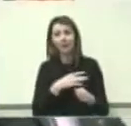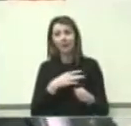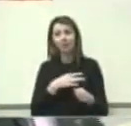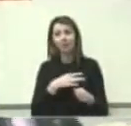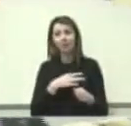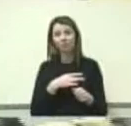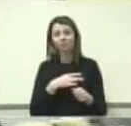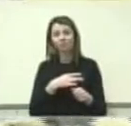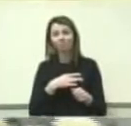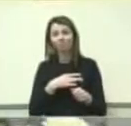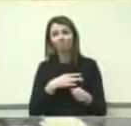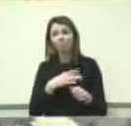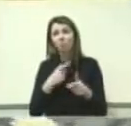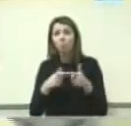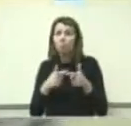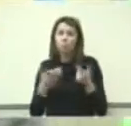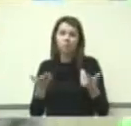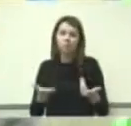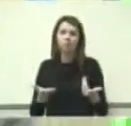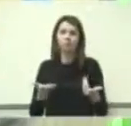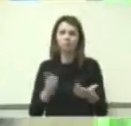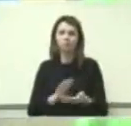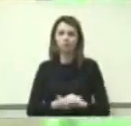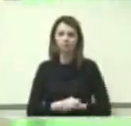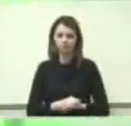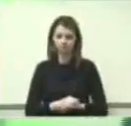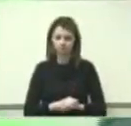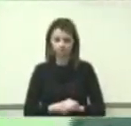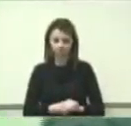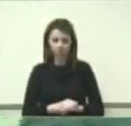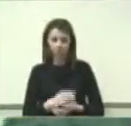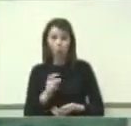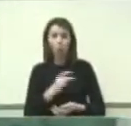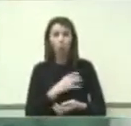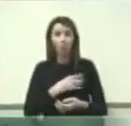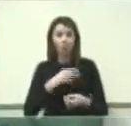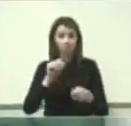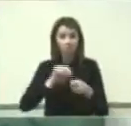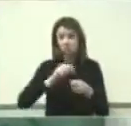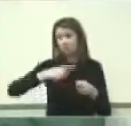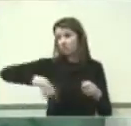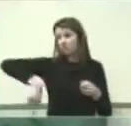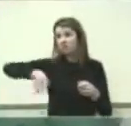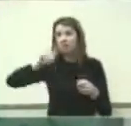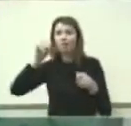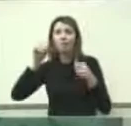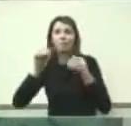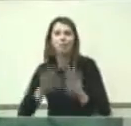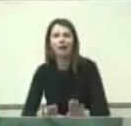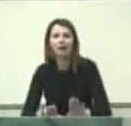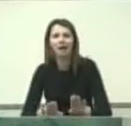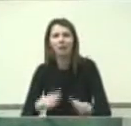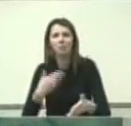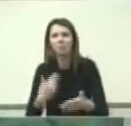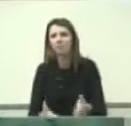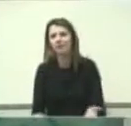o medo é o fator que determina o fracasso em qualquer situação